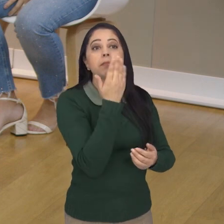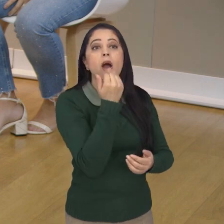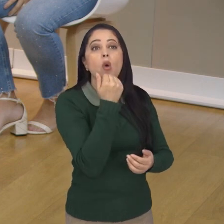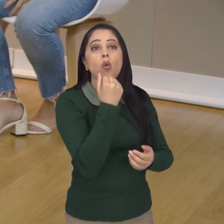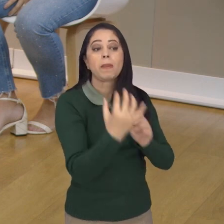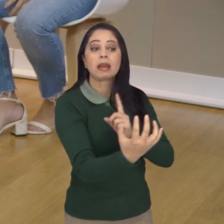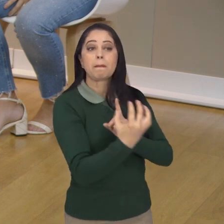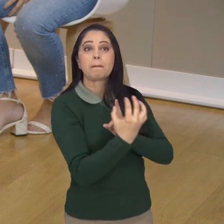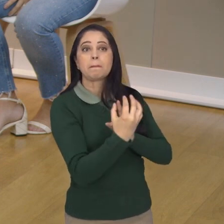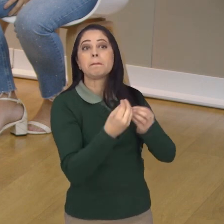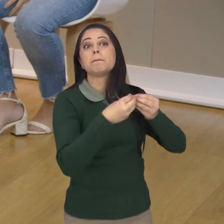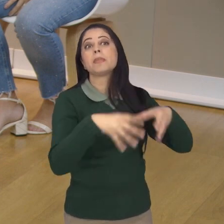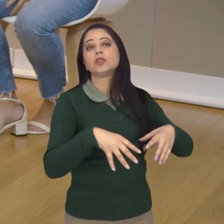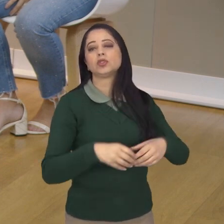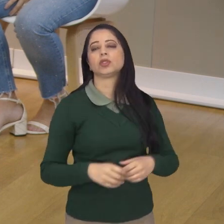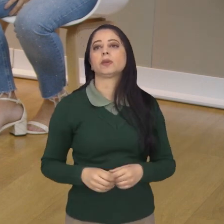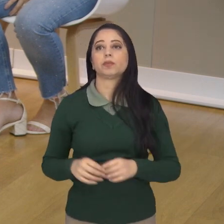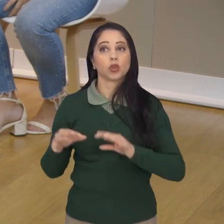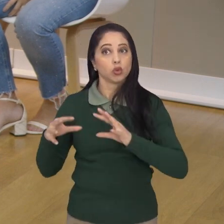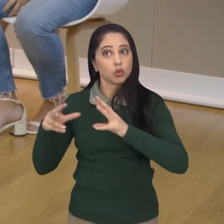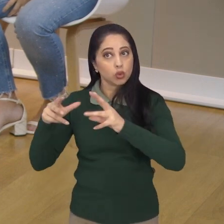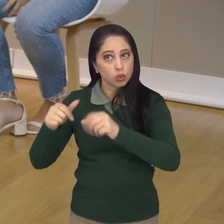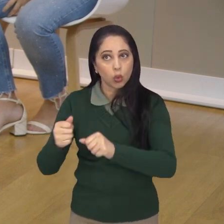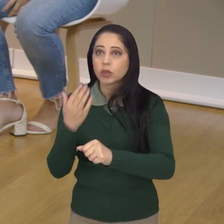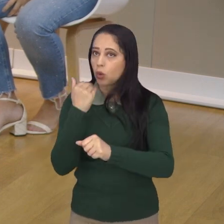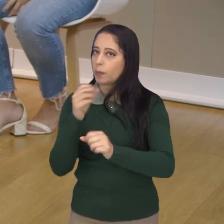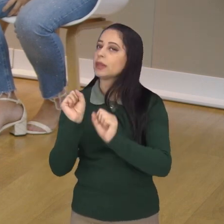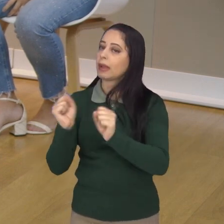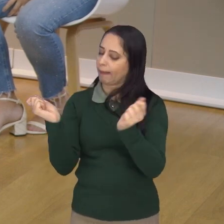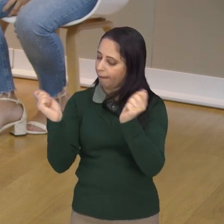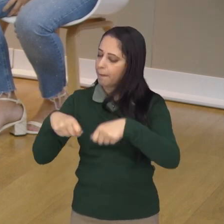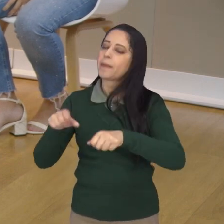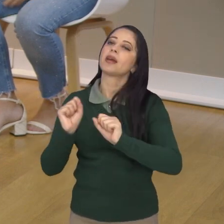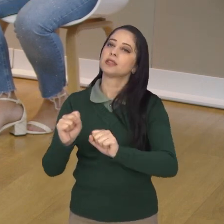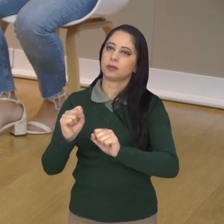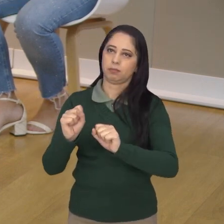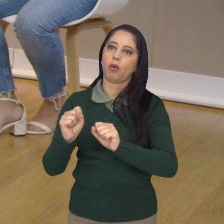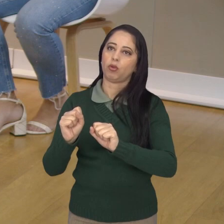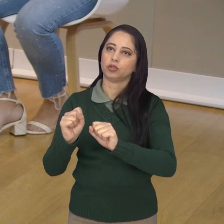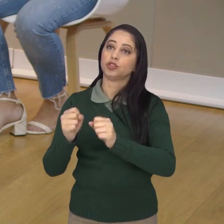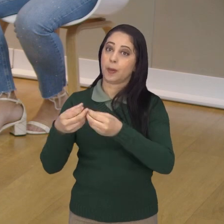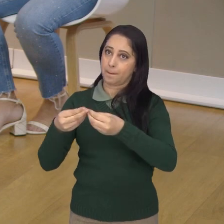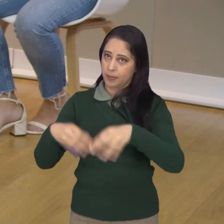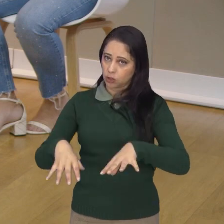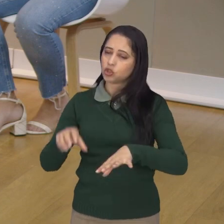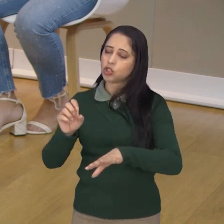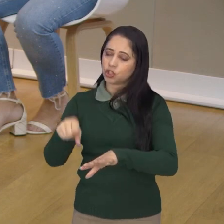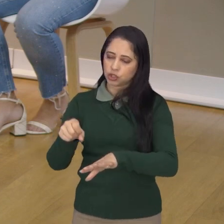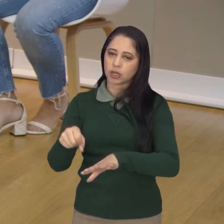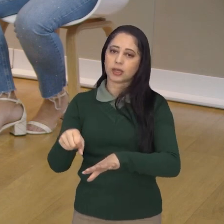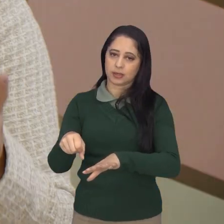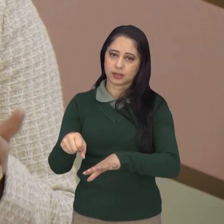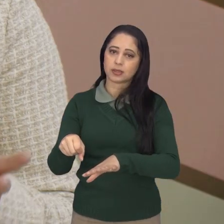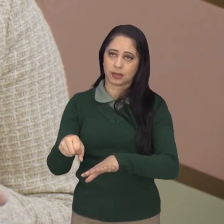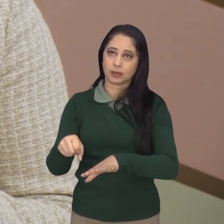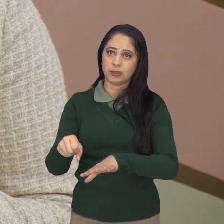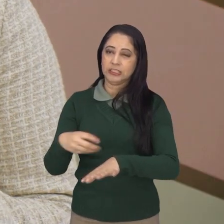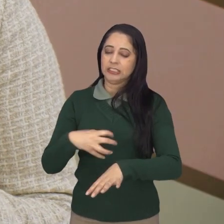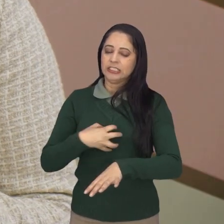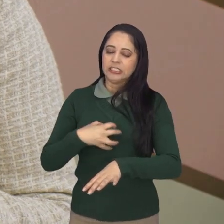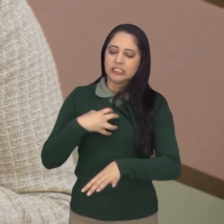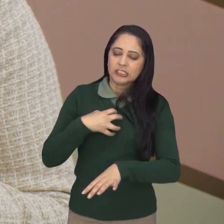intolerâncias? Todo alimento ele é capaz de provocar, sabe? Então assim, qualquer alimento ele é capaz de causar essa